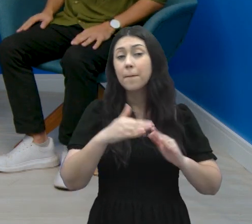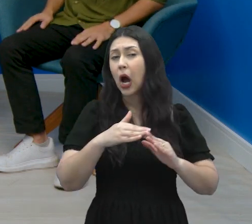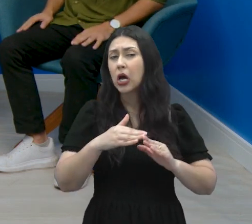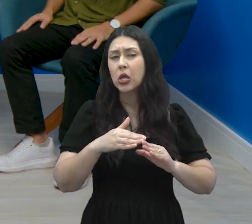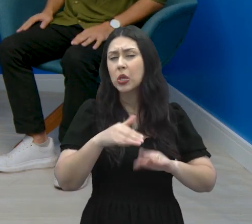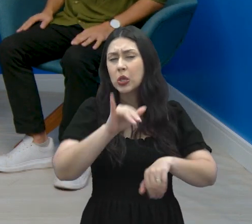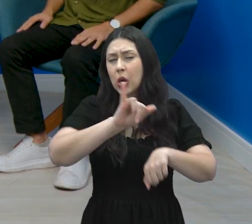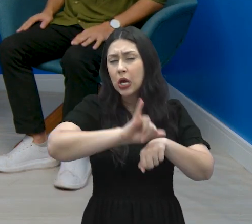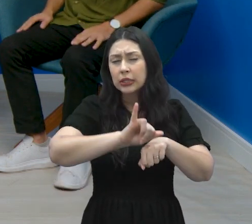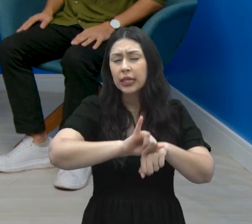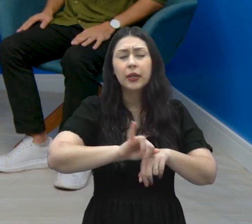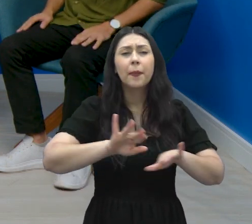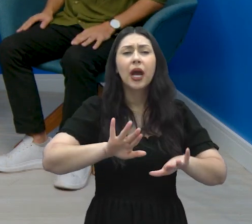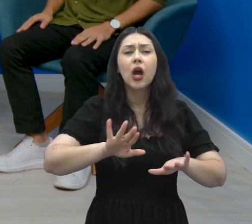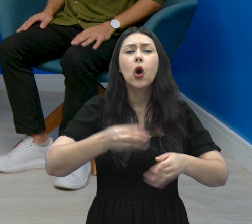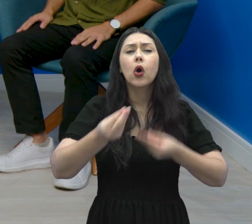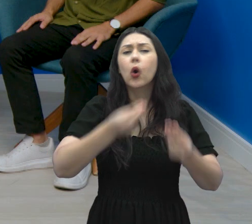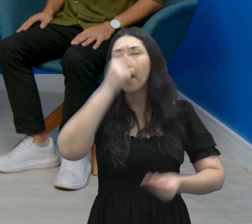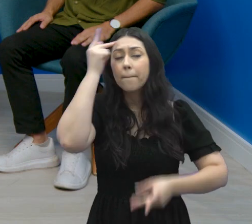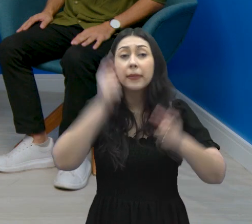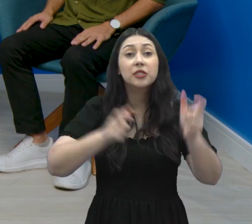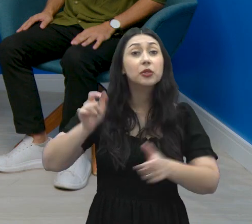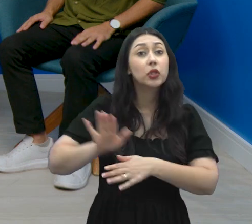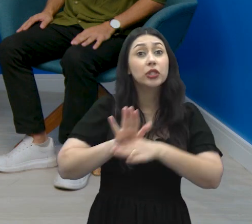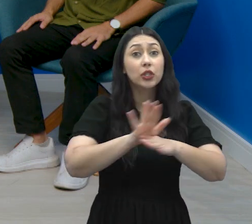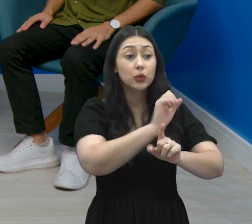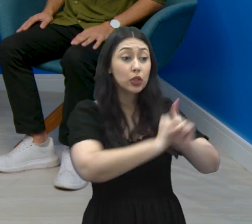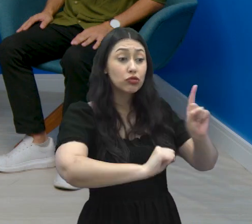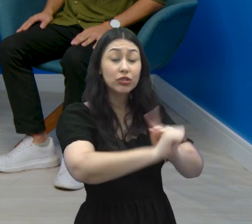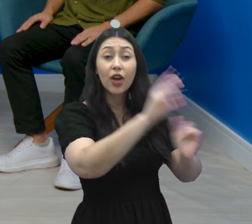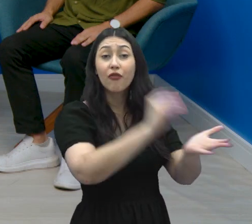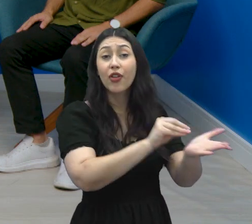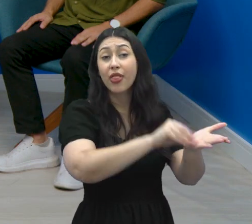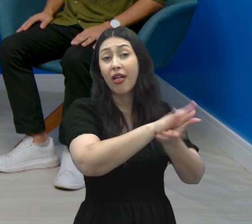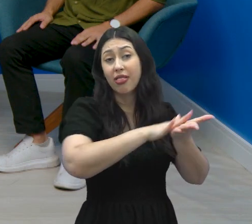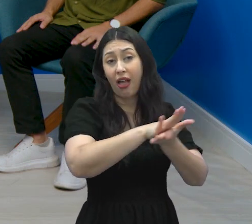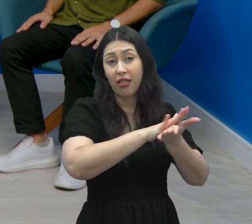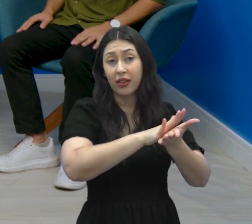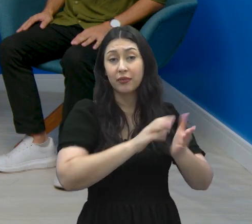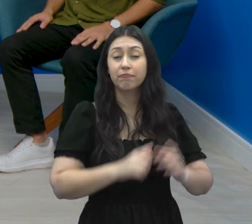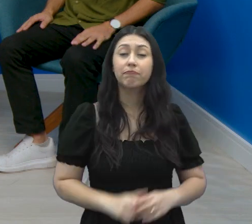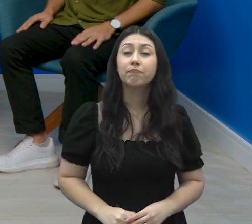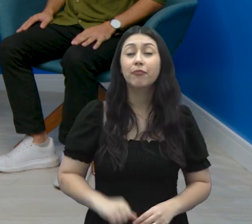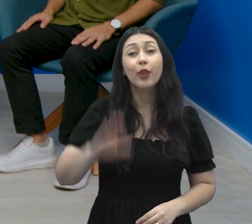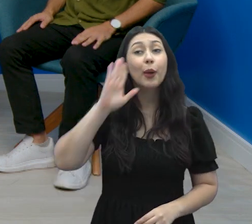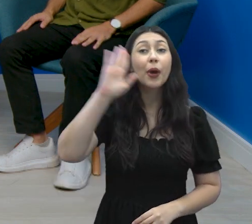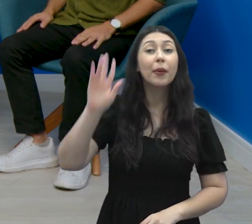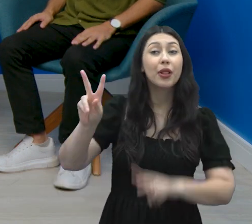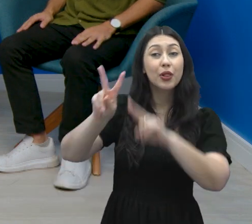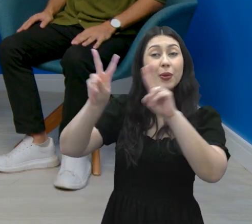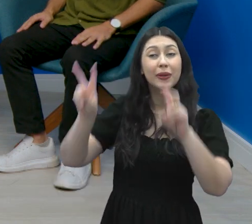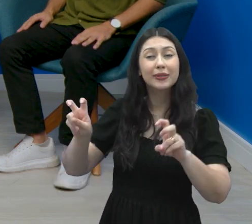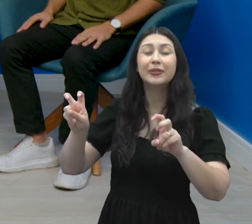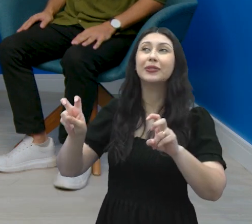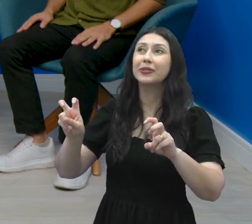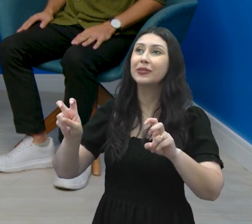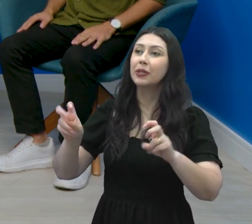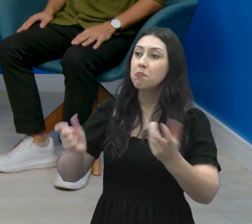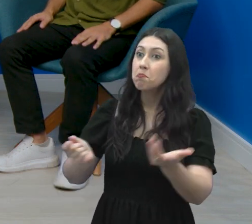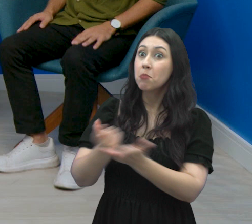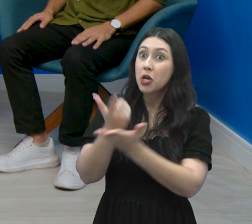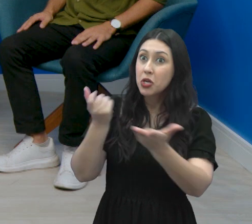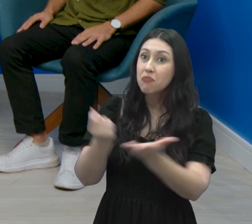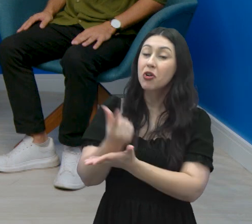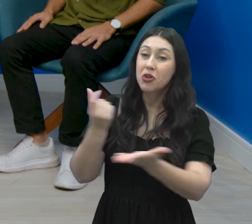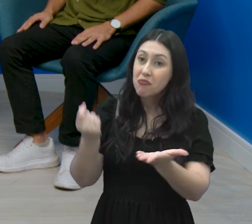moro no centro e até que ponto as pessoas podem estar ajudando no bem-estar social? Principalmente em relação a essa questão que envolve